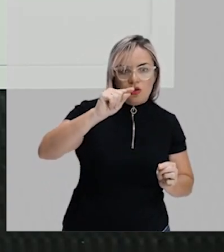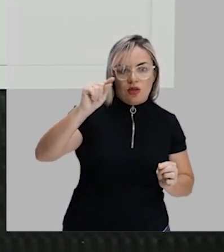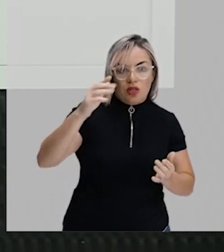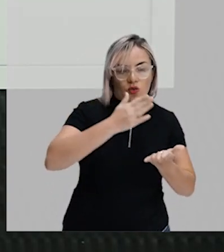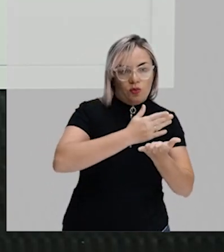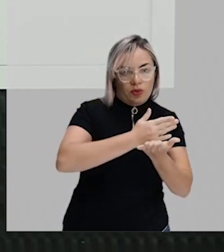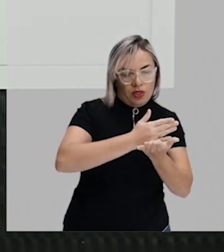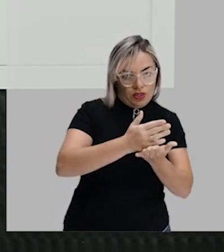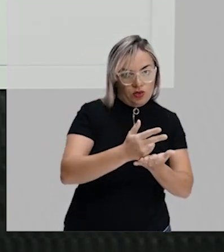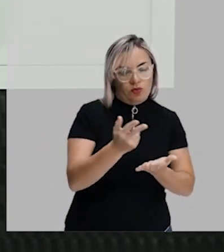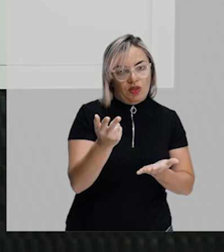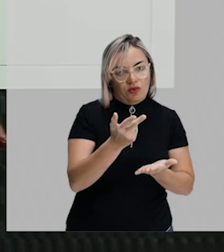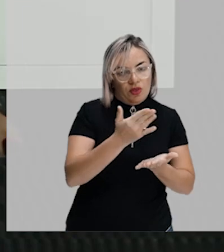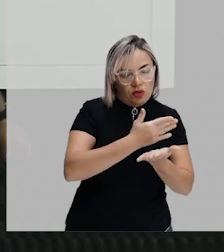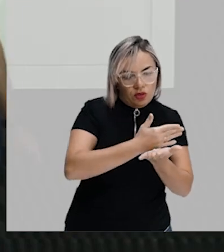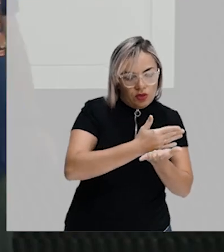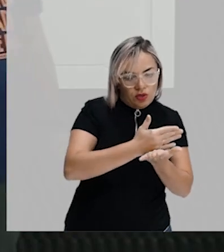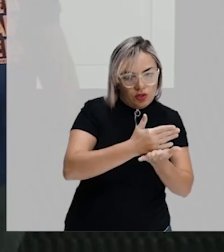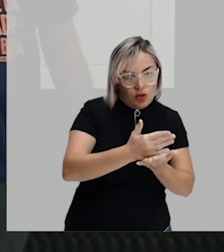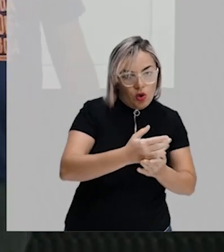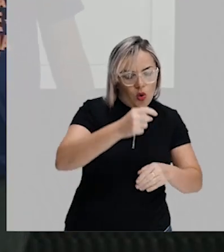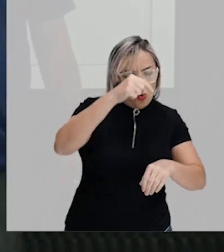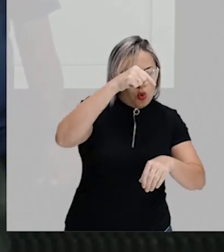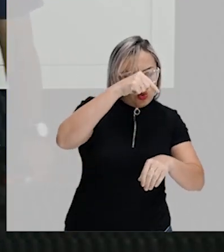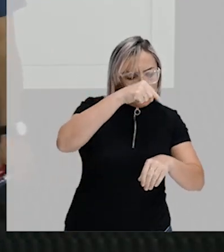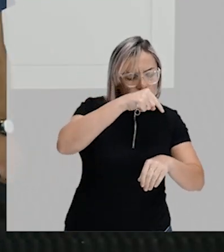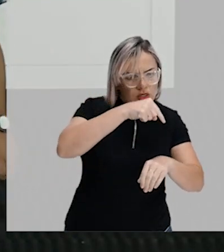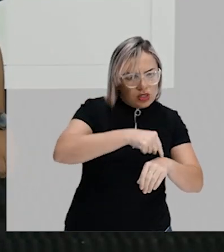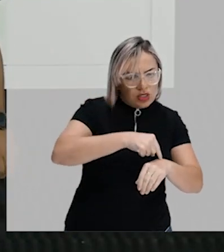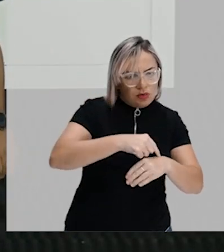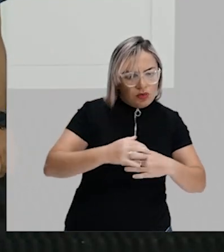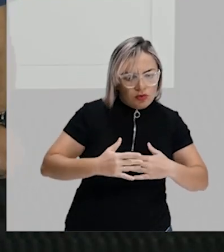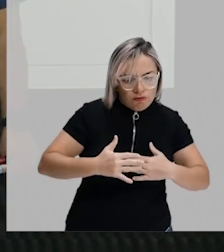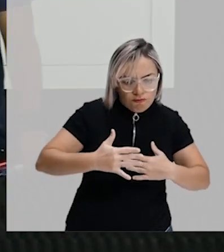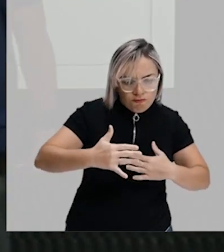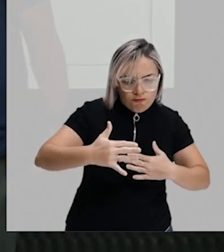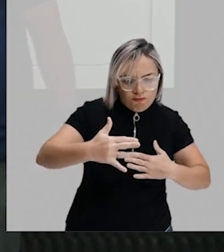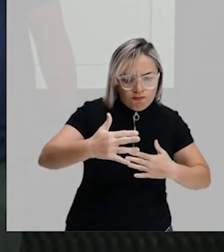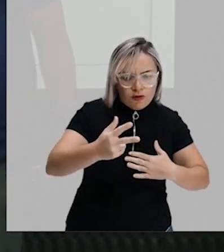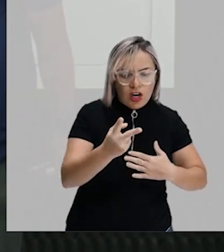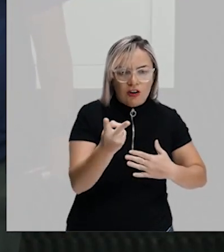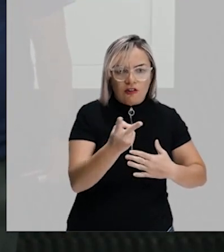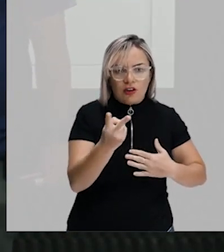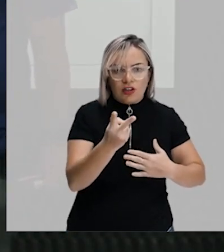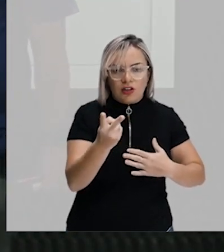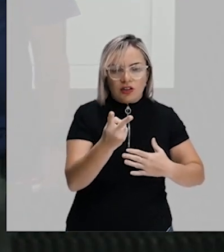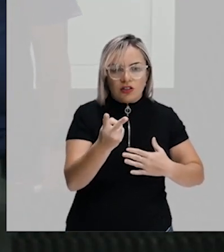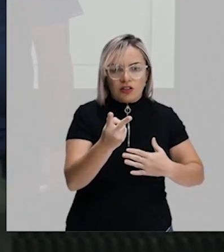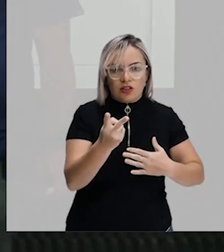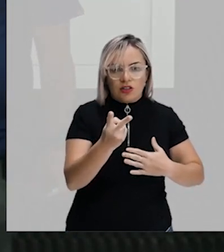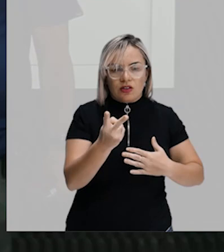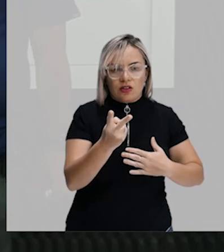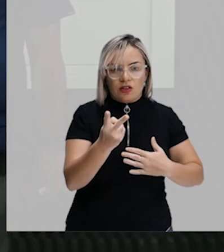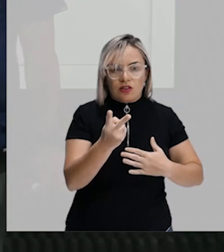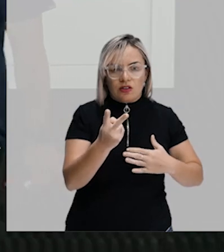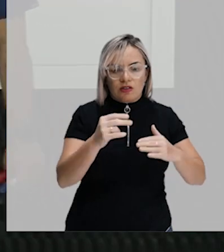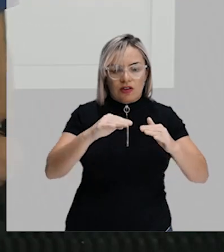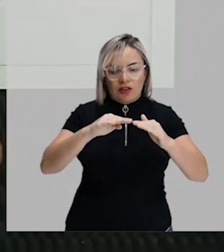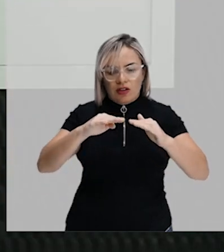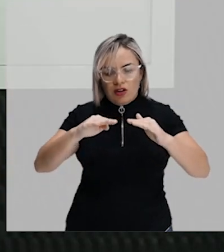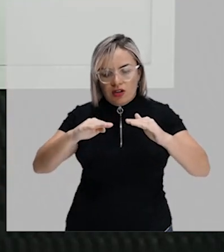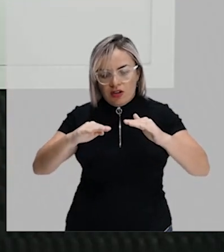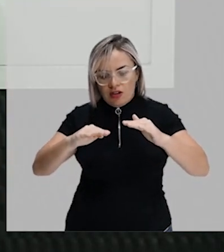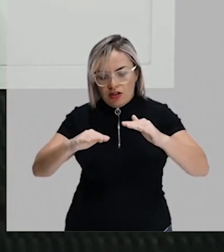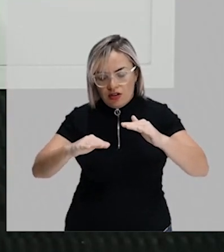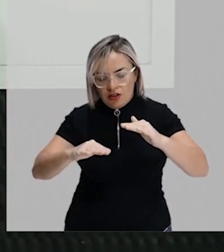inicial. À medida que o tempo vai passando, essa velocidade ela vai diminuindo. Então, ela diminui à